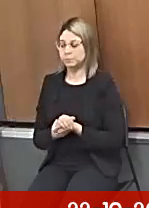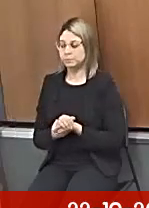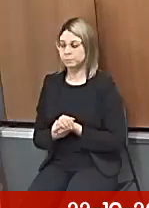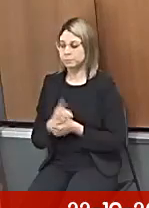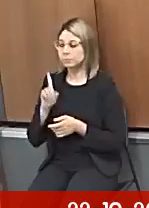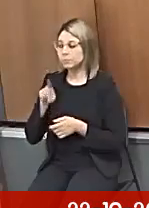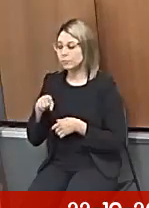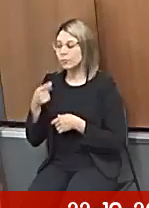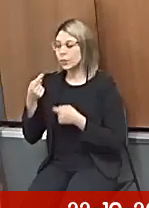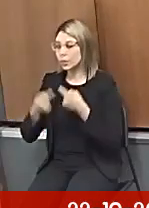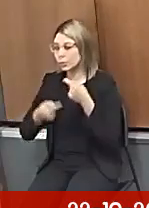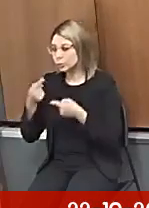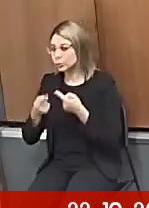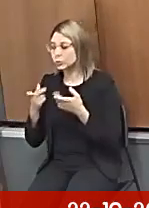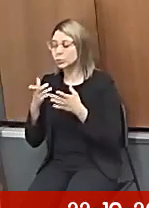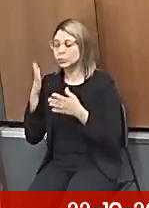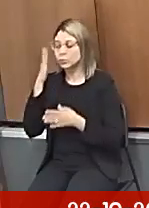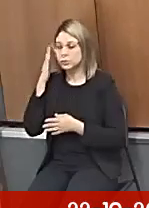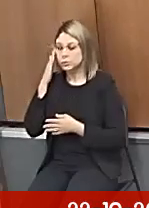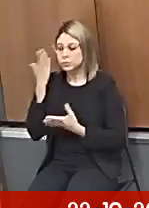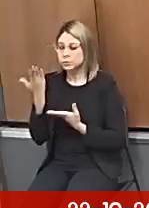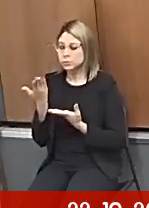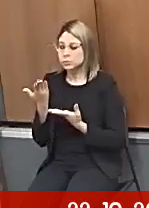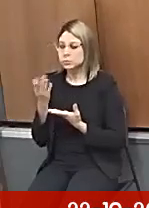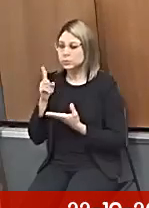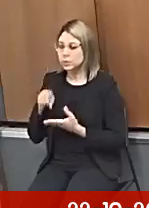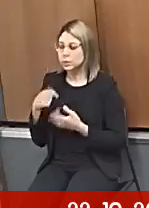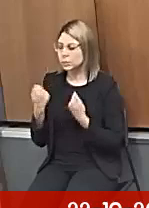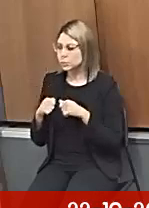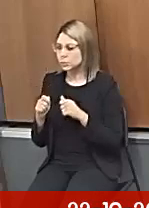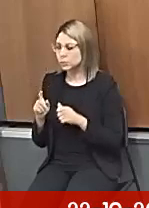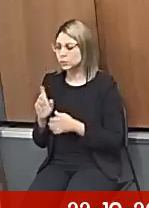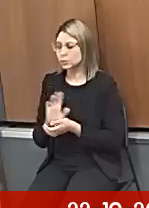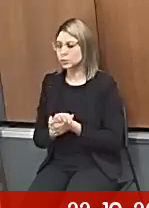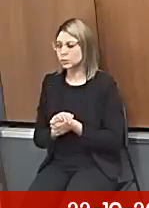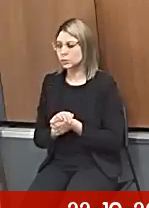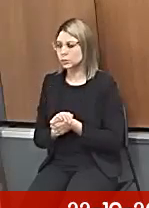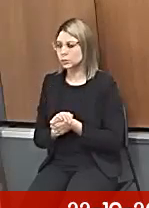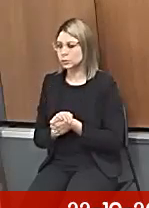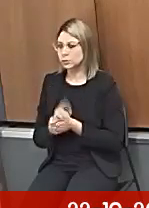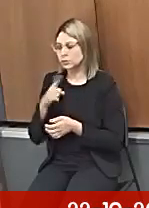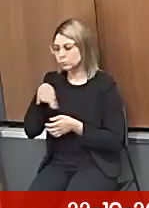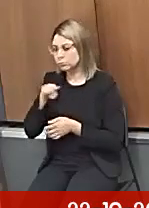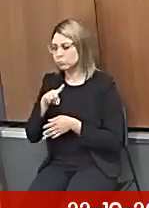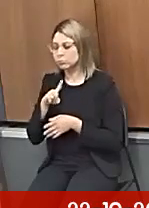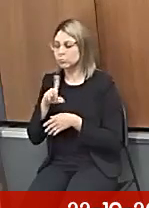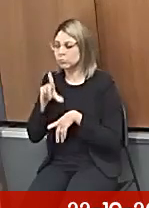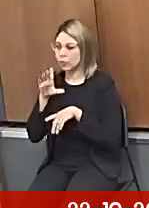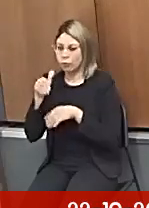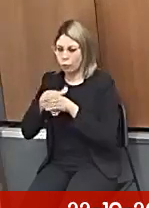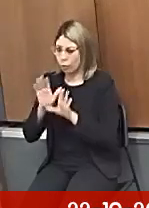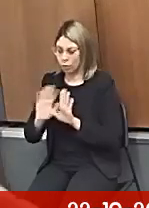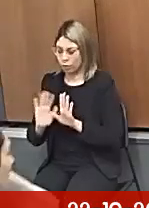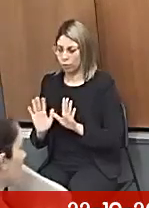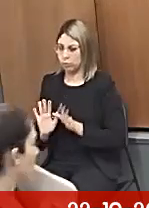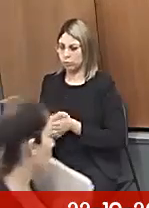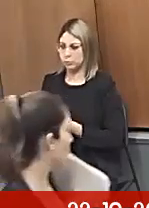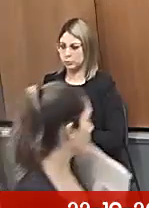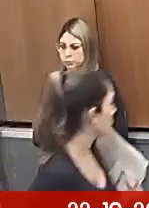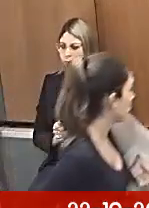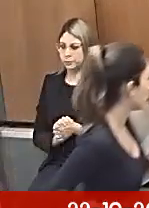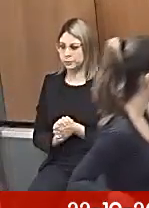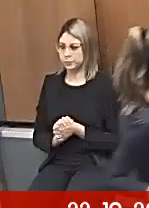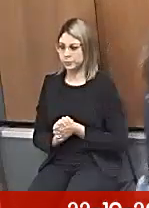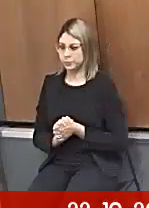compreende a discussão e a votação de proposições que dispensam a apreciação do plenário. Os requerimentos...